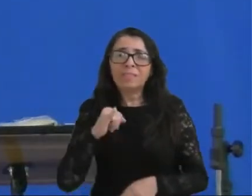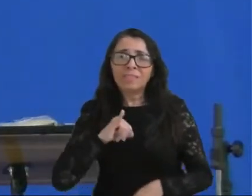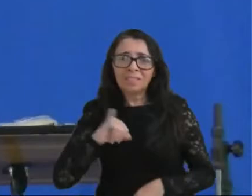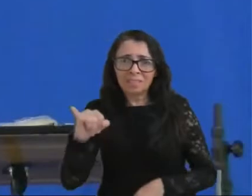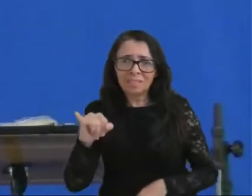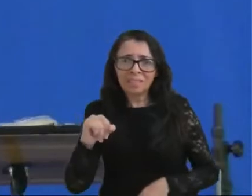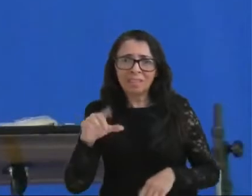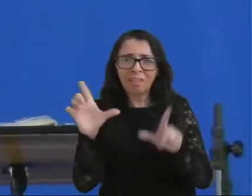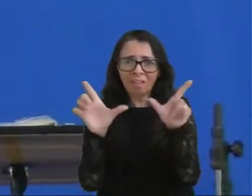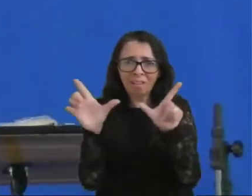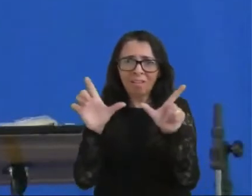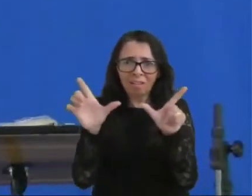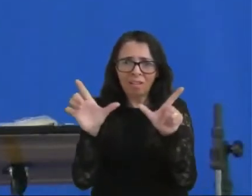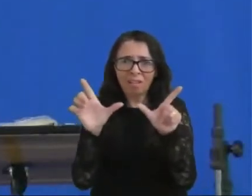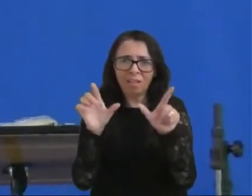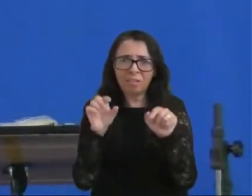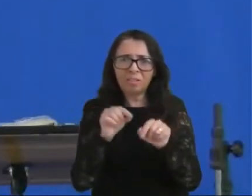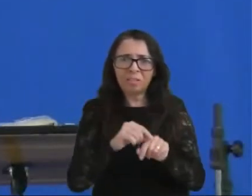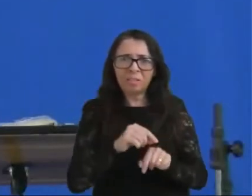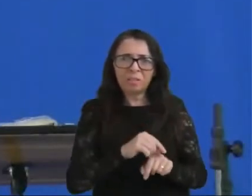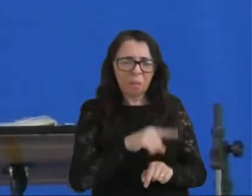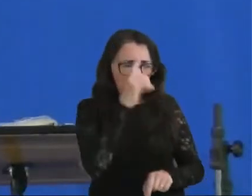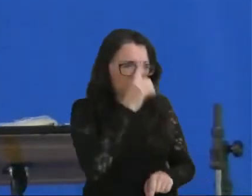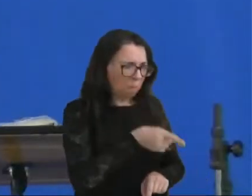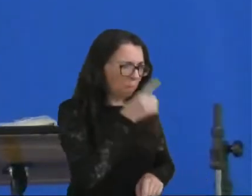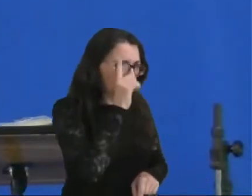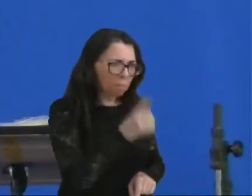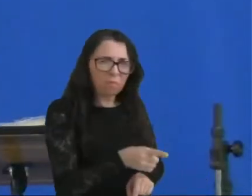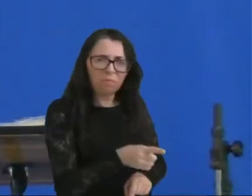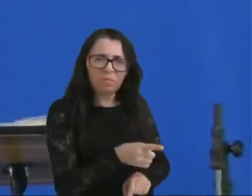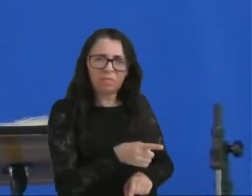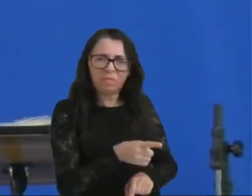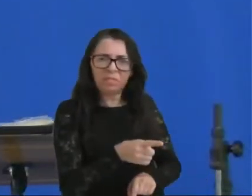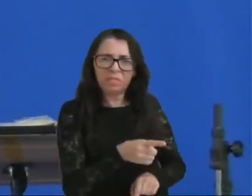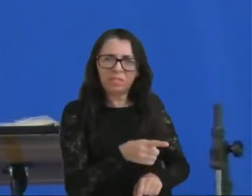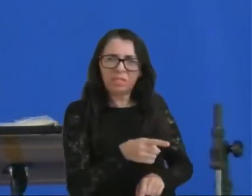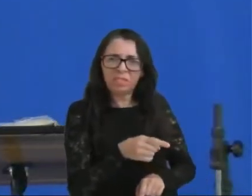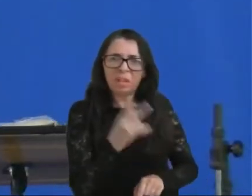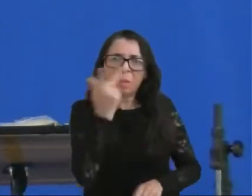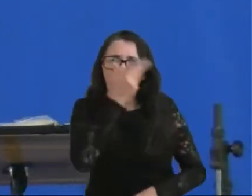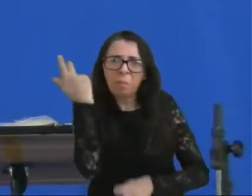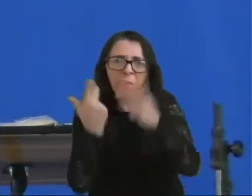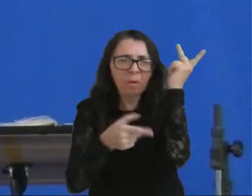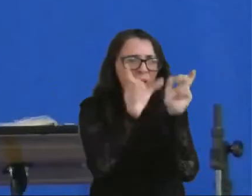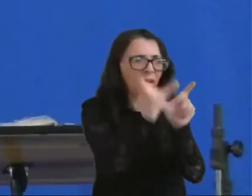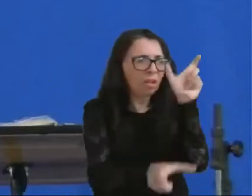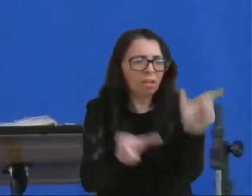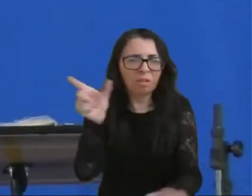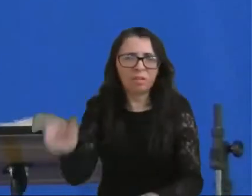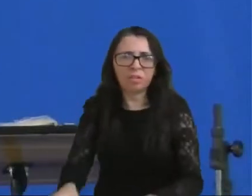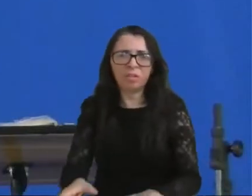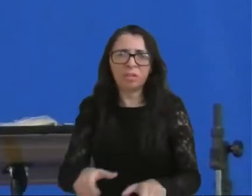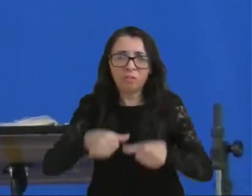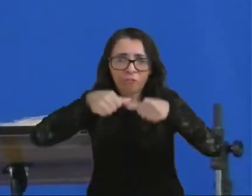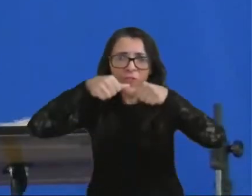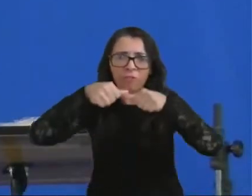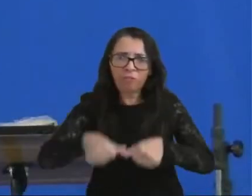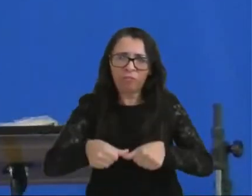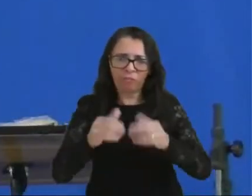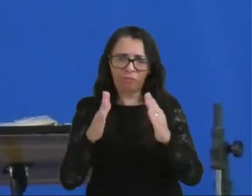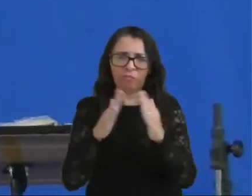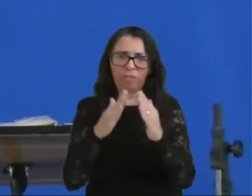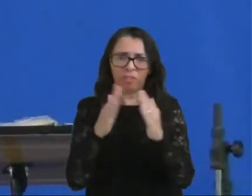igreja que não te recepciona bem. Você pode culpar o pastor que não prega bem, o pastor que não cuida bem. Você pode culpar quem